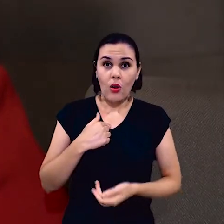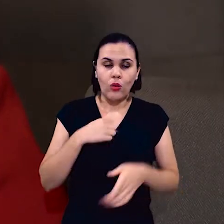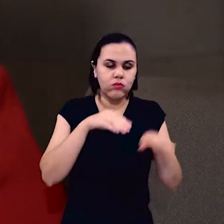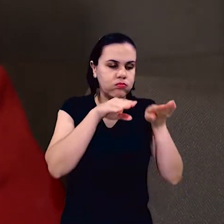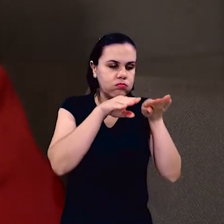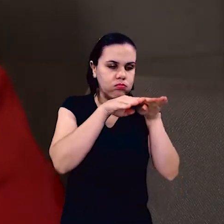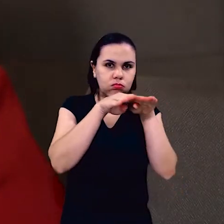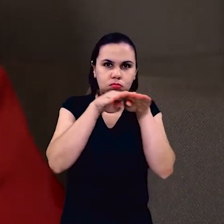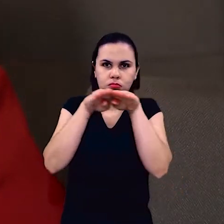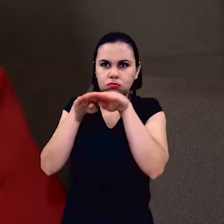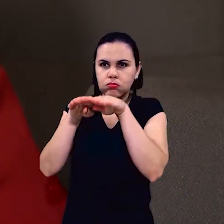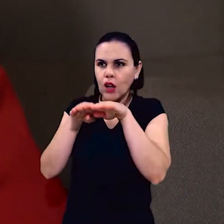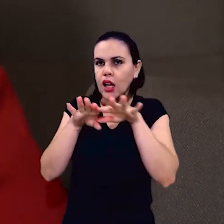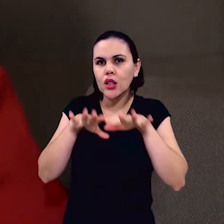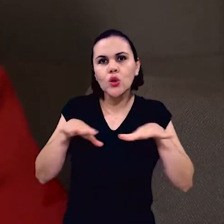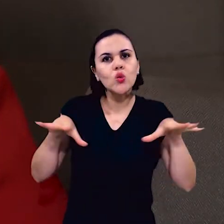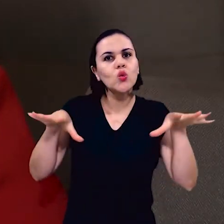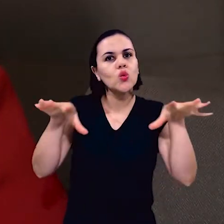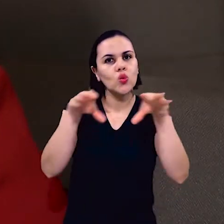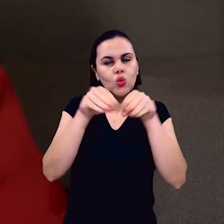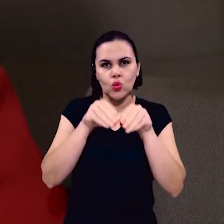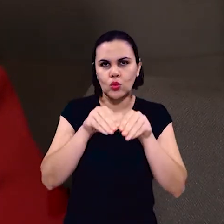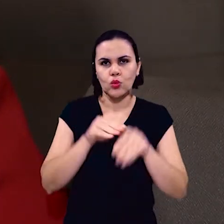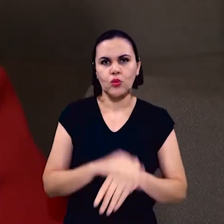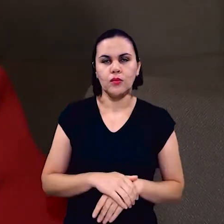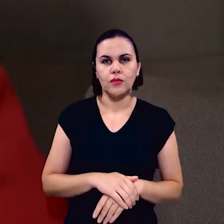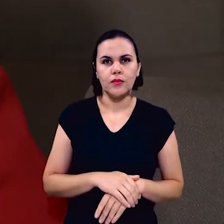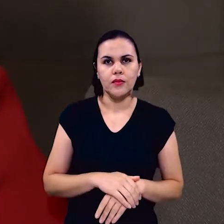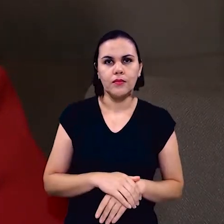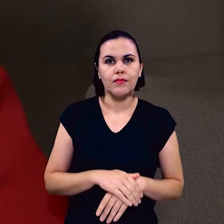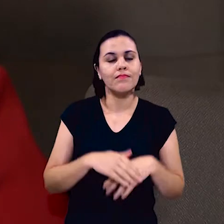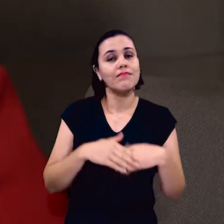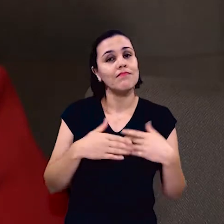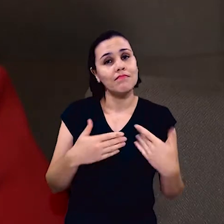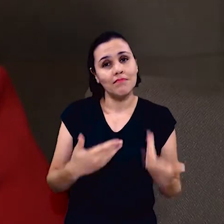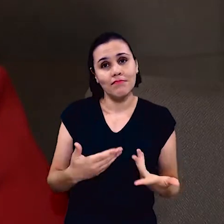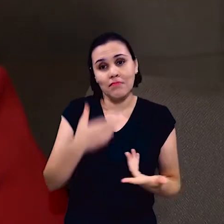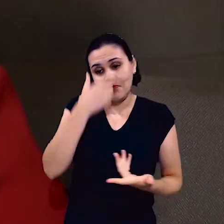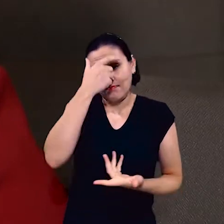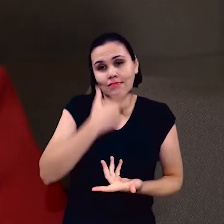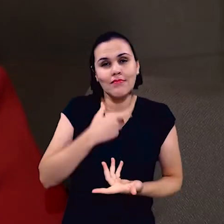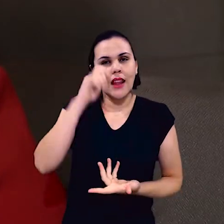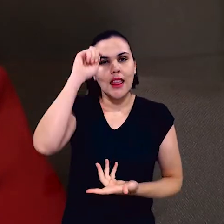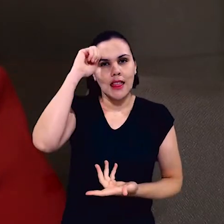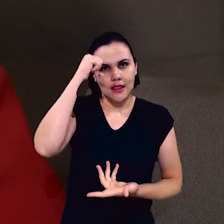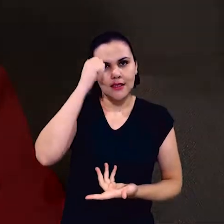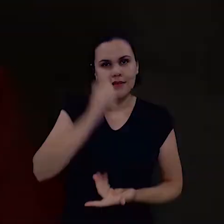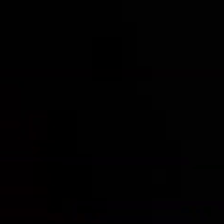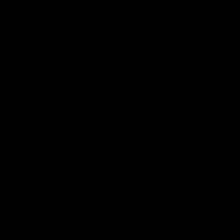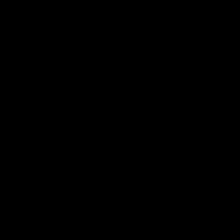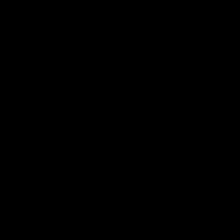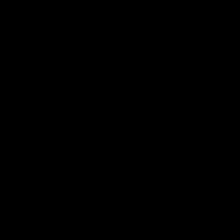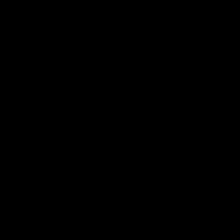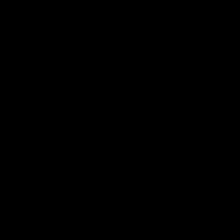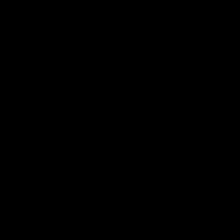que eu sou igual a todos, mesmo sendo